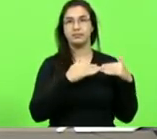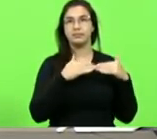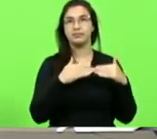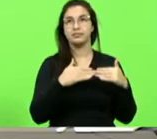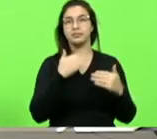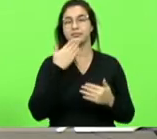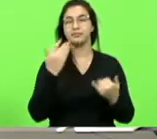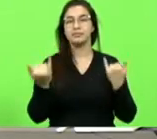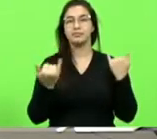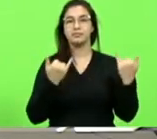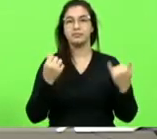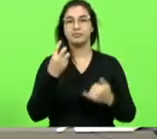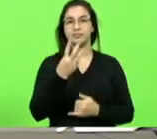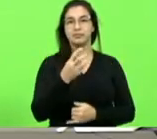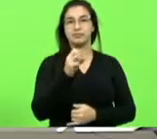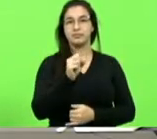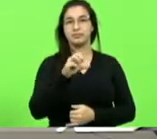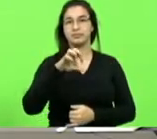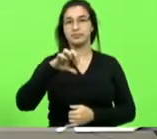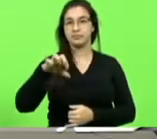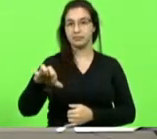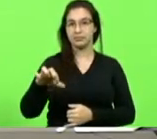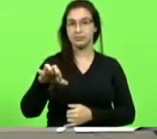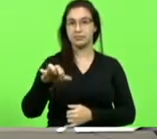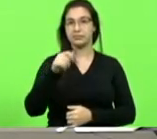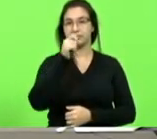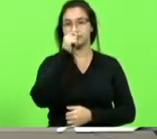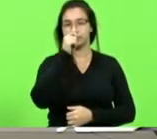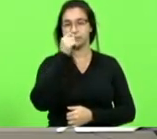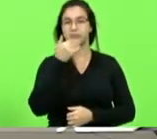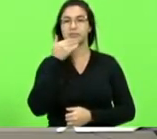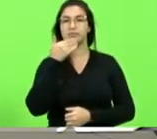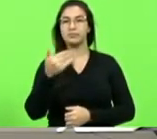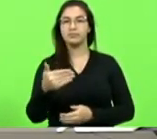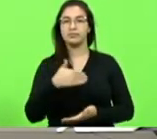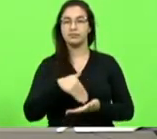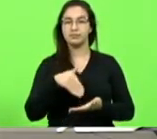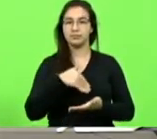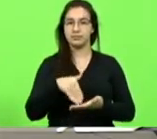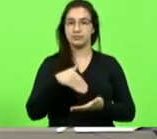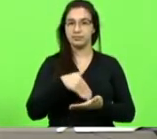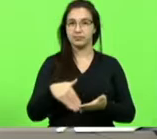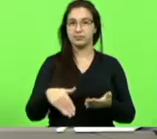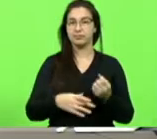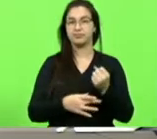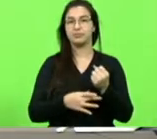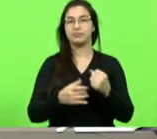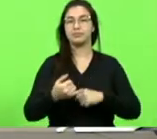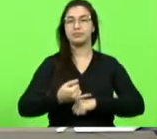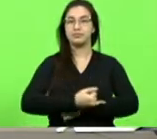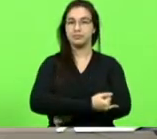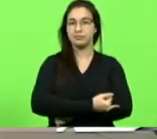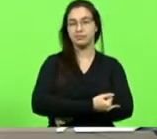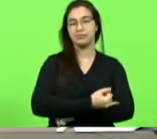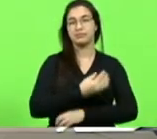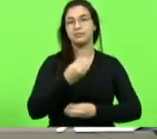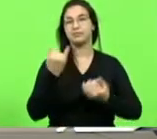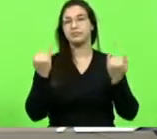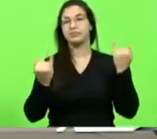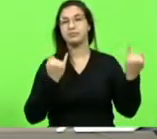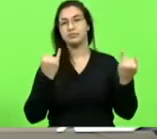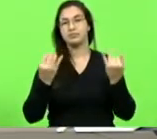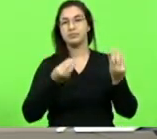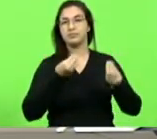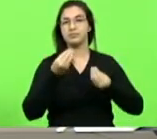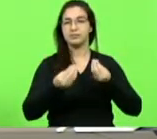unanimidade. Pedido de informação 389, autor deputado João Amin, solicitando ao secretário de Estado da Infraestrutura e Mobilidade informações acerca da construção da